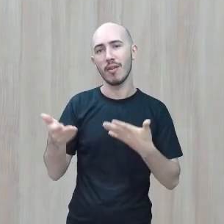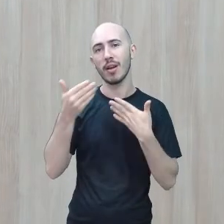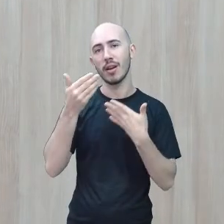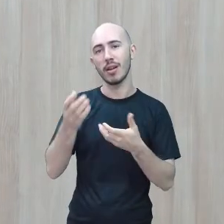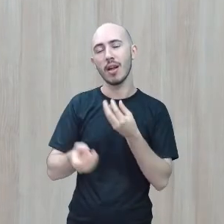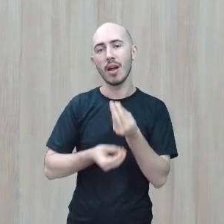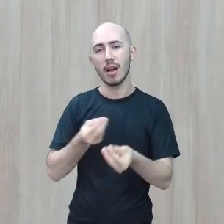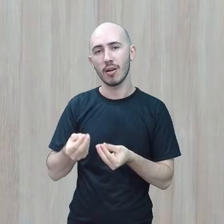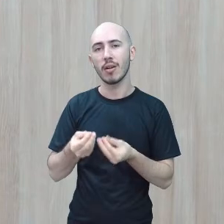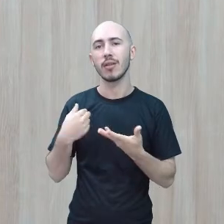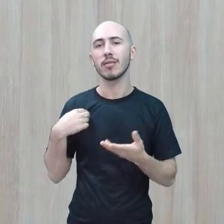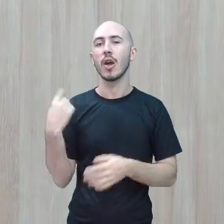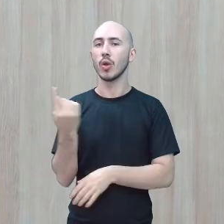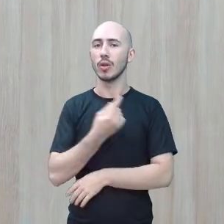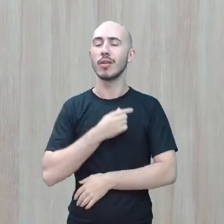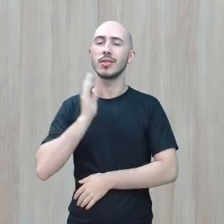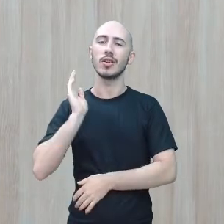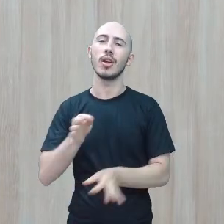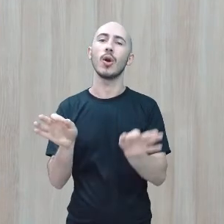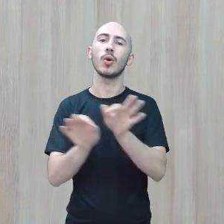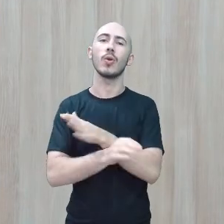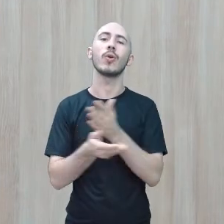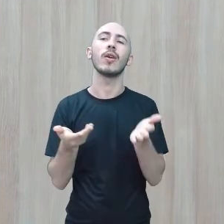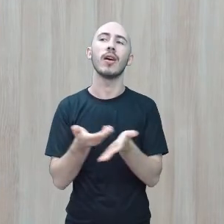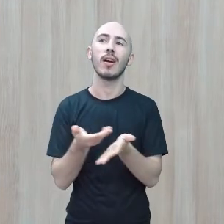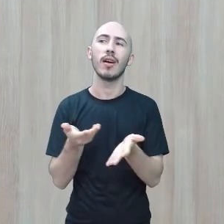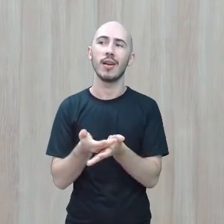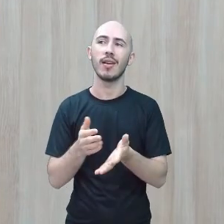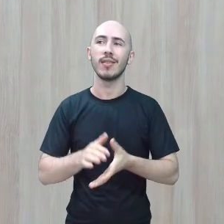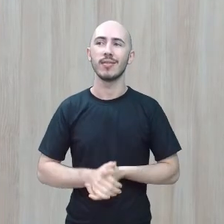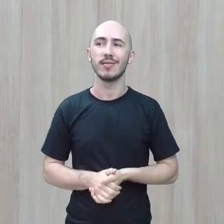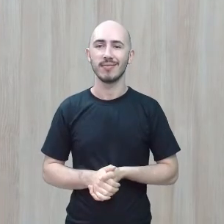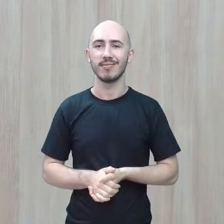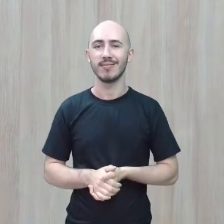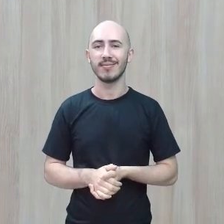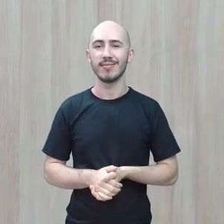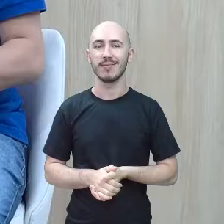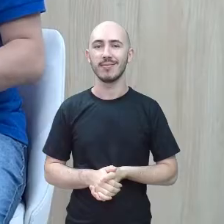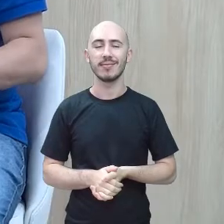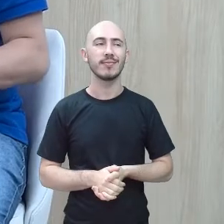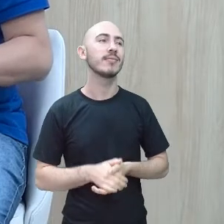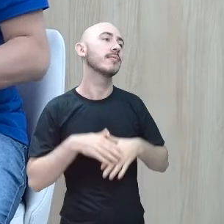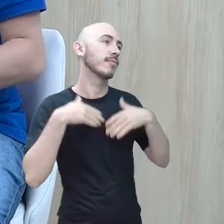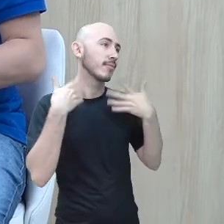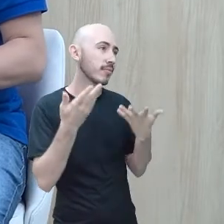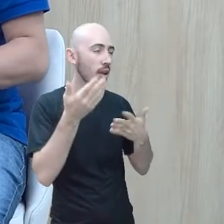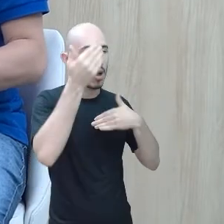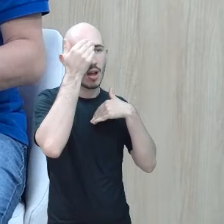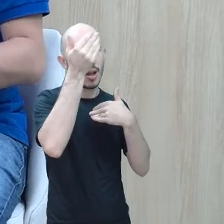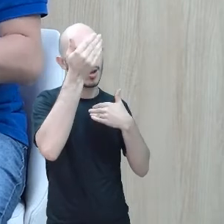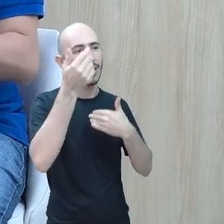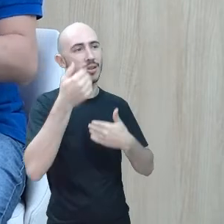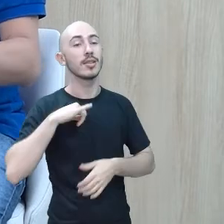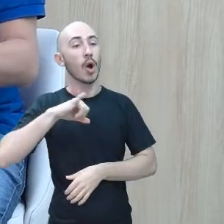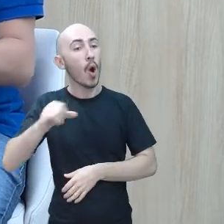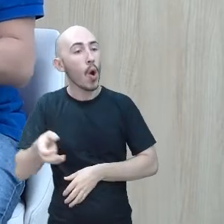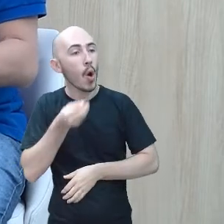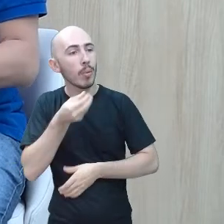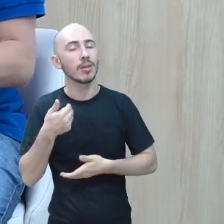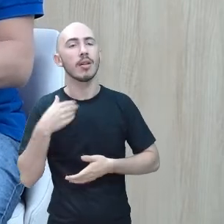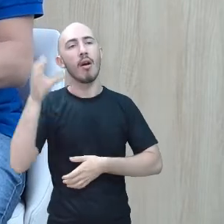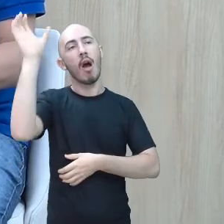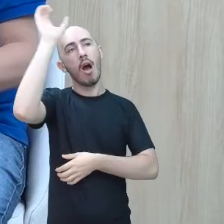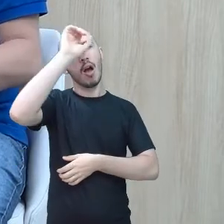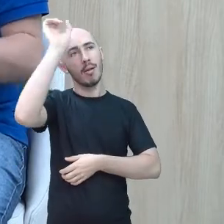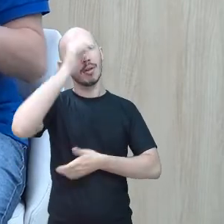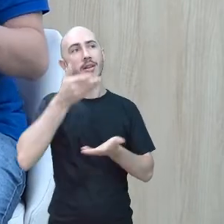dele e a gente vai terminando essa aula por hoje. Olha, eu quero agradecer a oportunidade de aprender um pouco